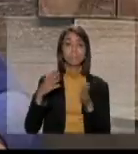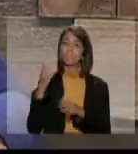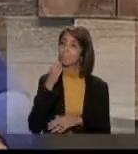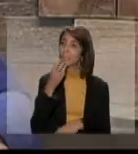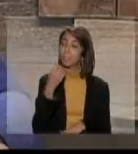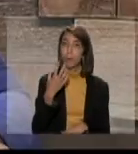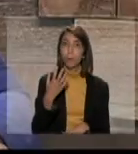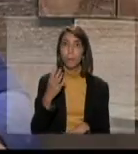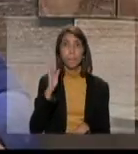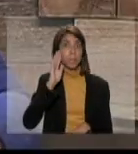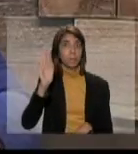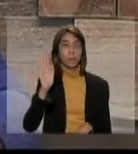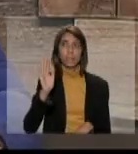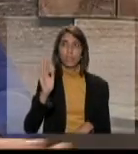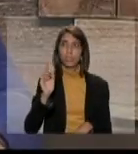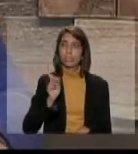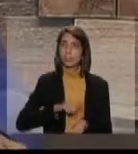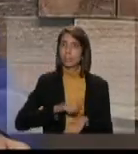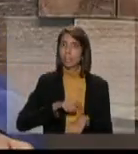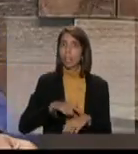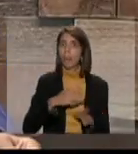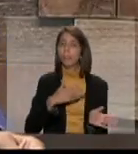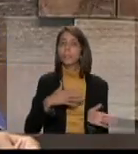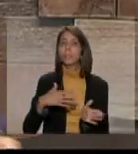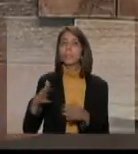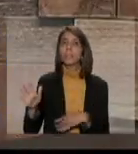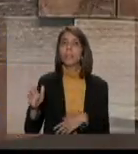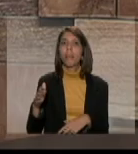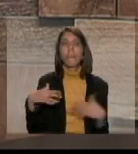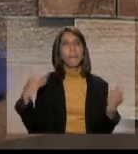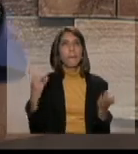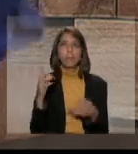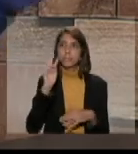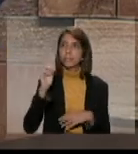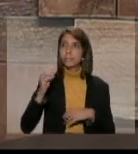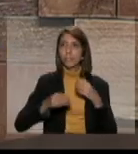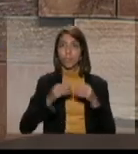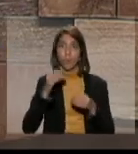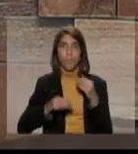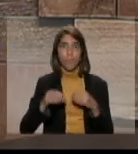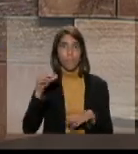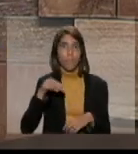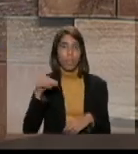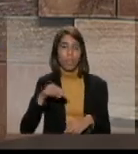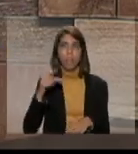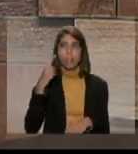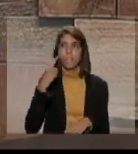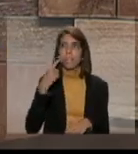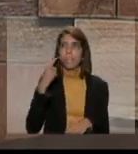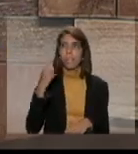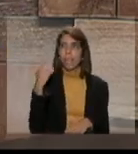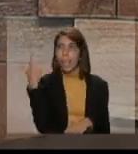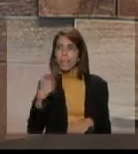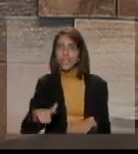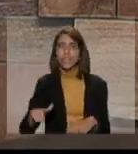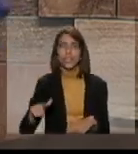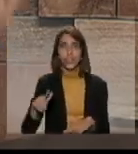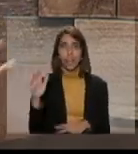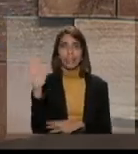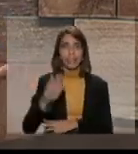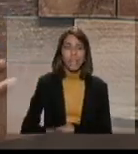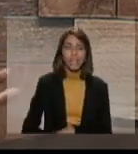muito bom isso também bom principalmente quando já passou muito tempo para saber se existe hoje uma novela que eu fiz por exemplo a